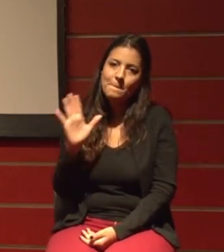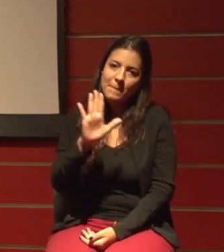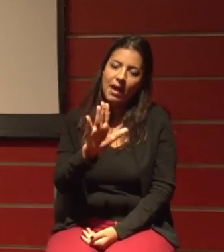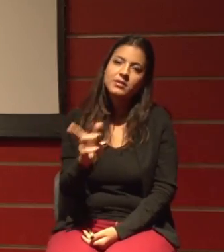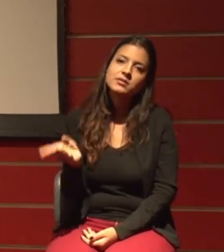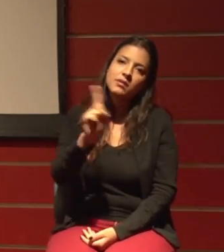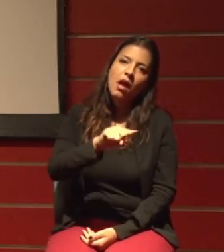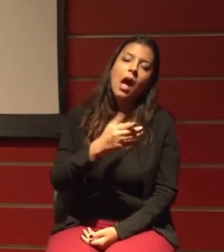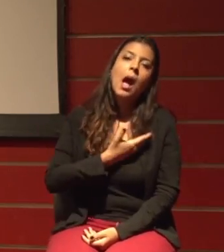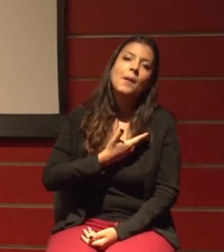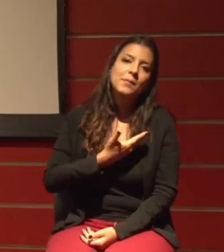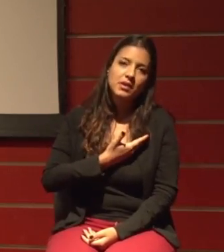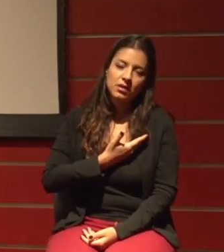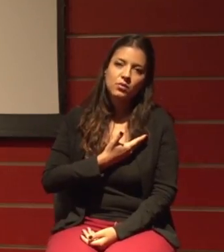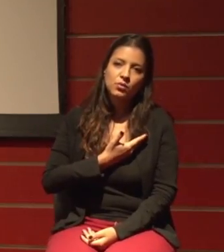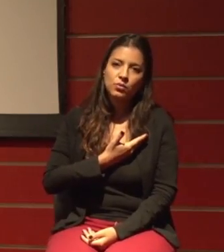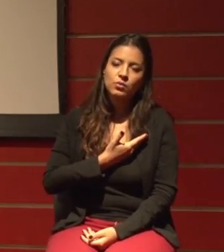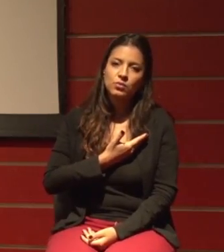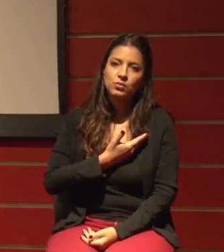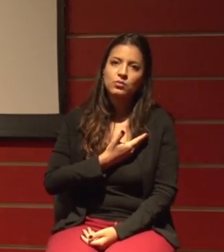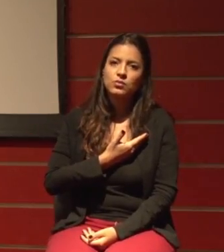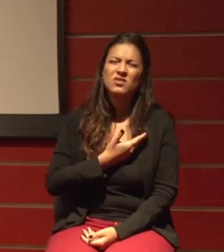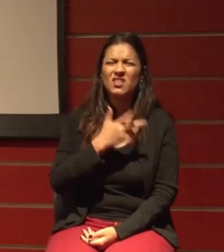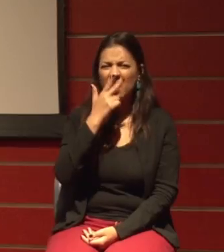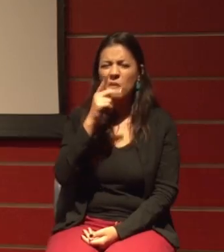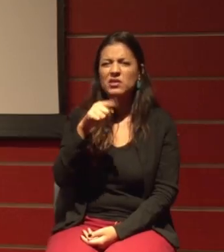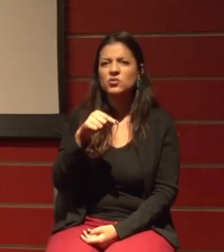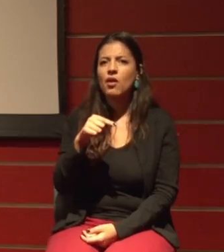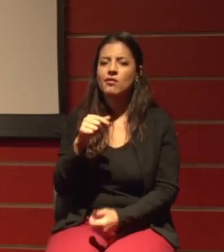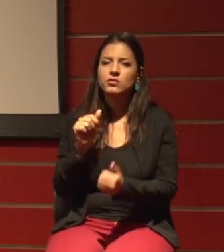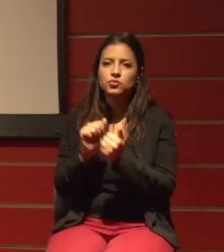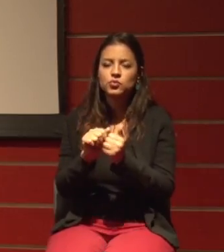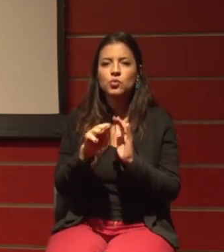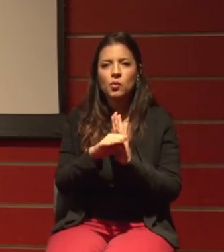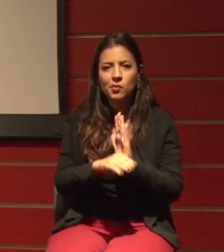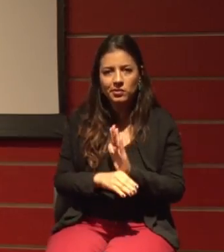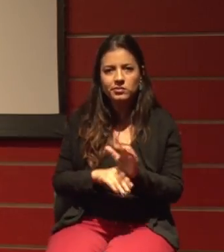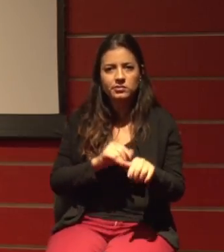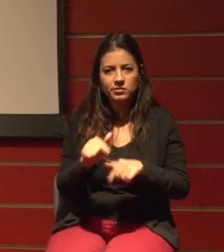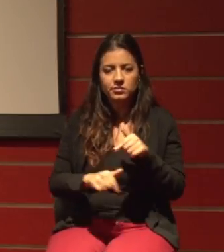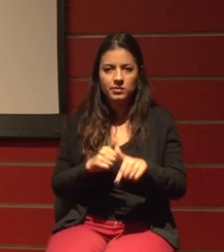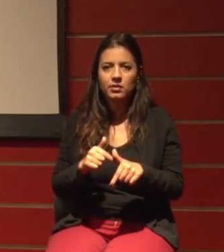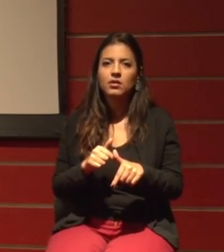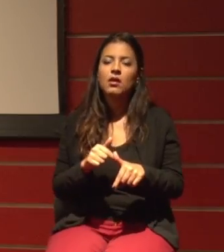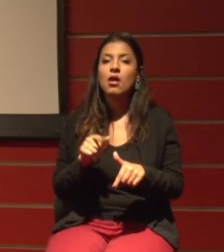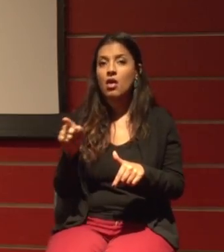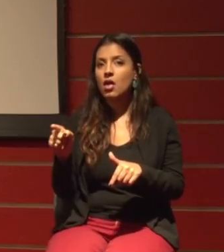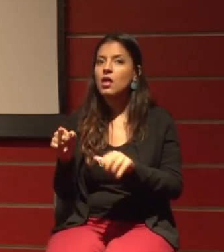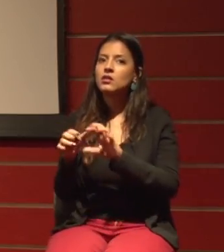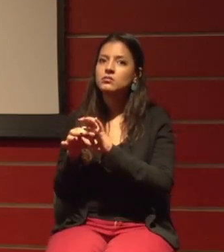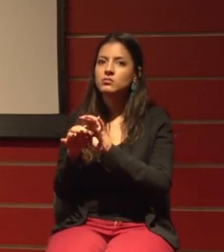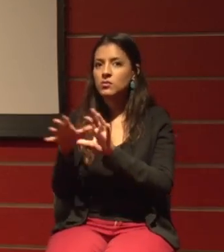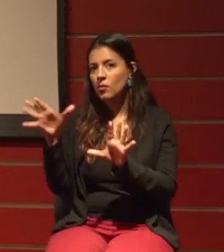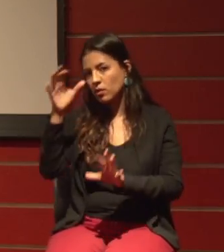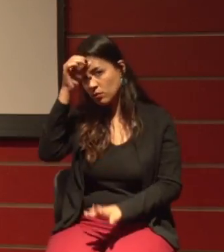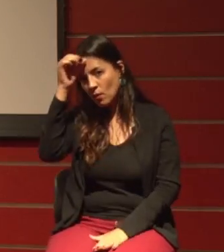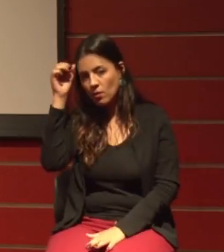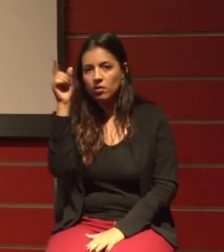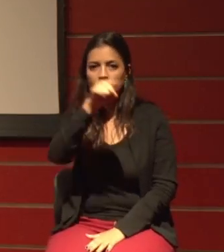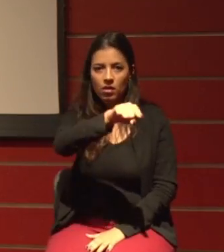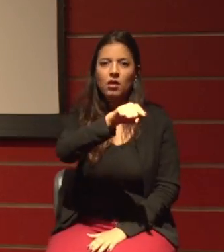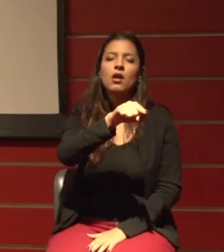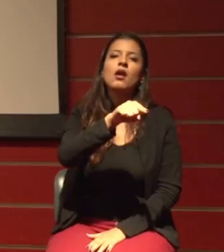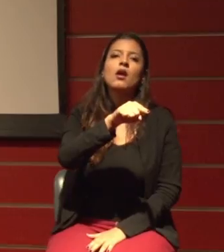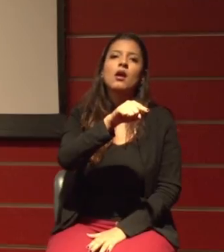o amigo dele de faculdade que Inclusive acho que é um corroteirista dele eh foi condenado né e a moça se